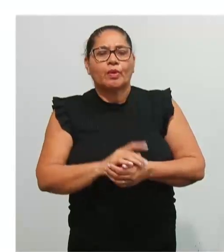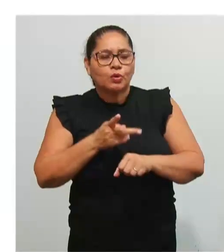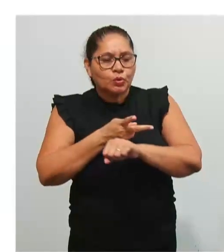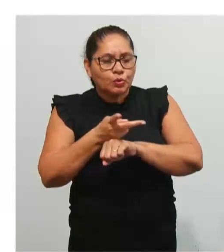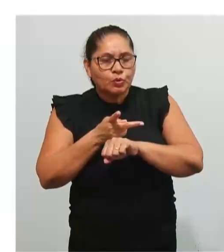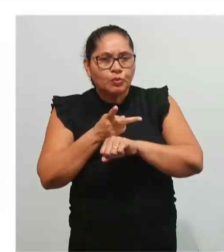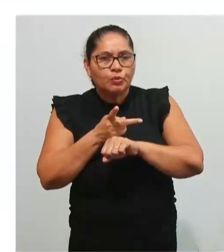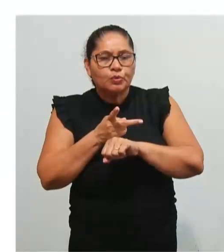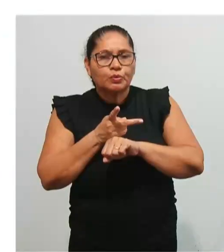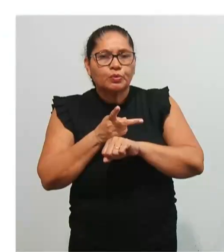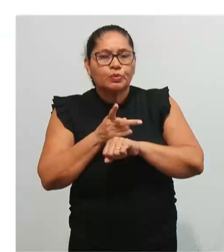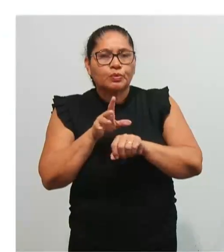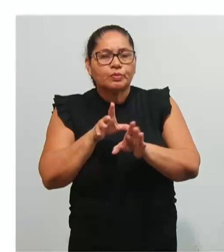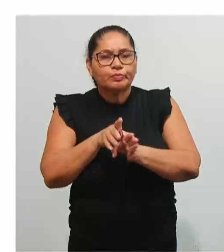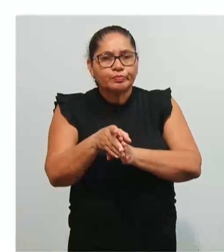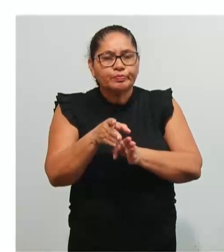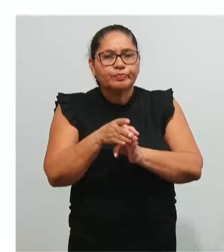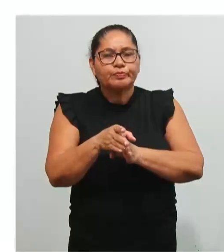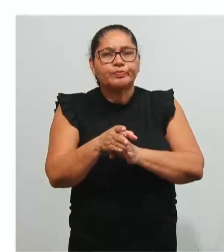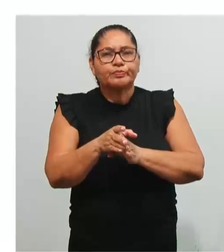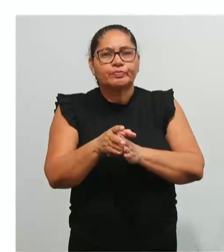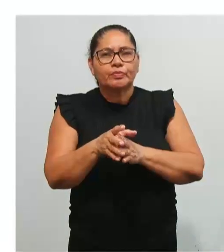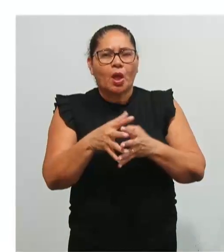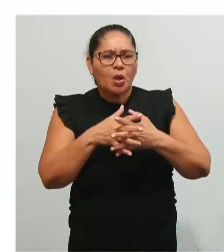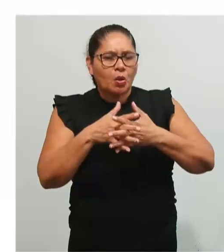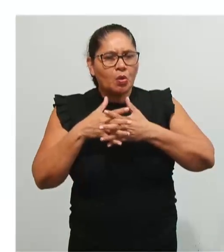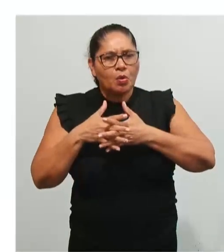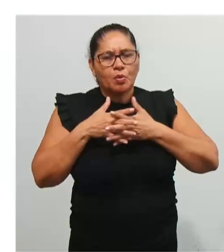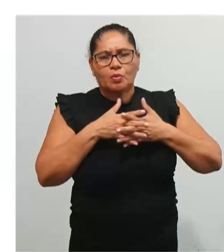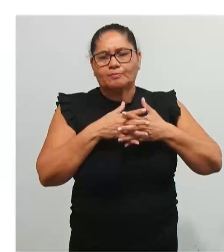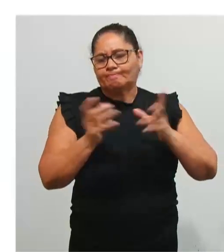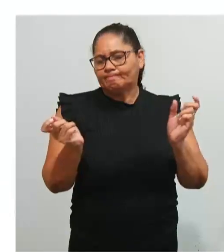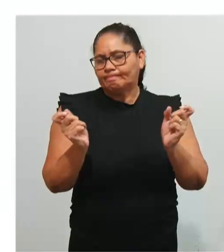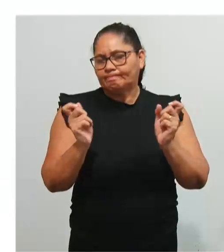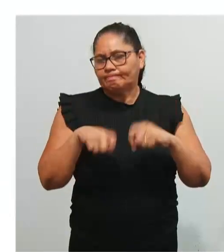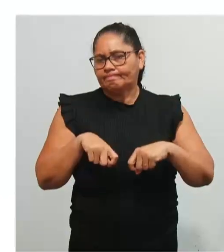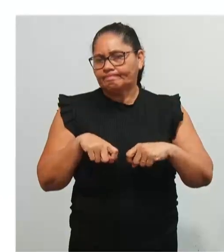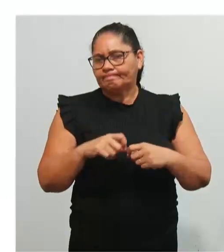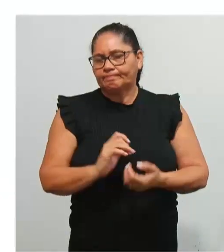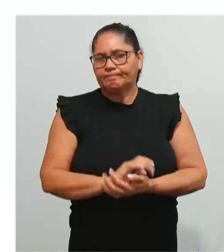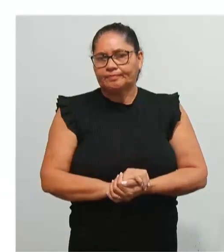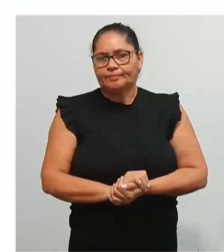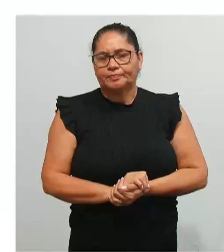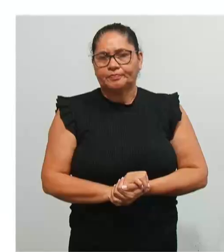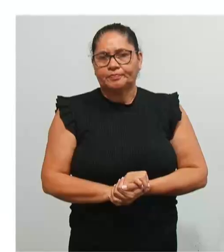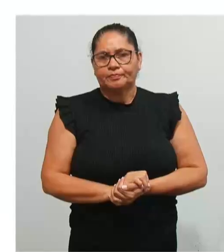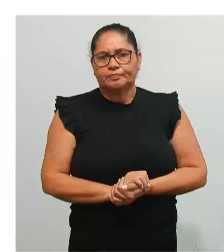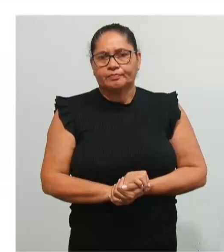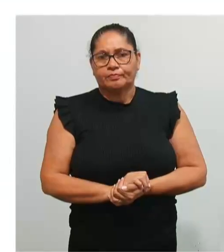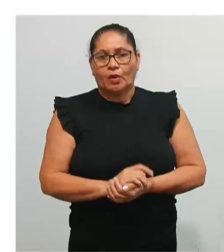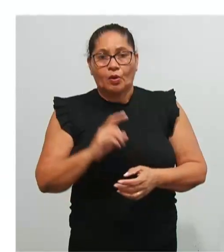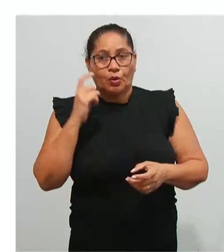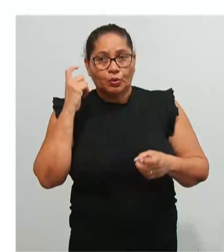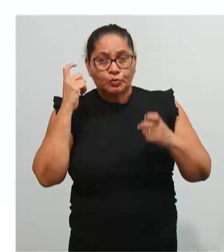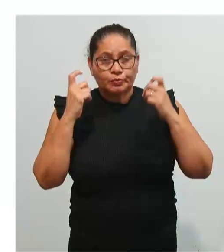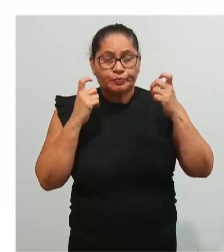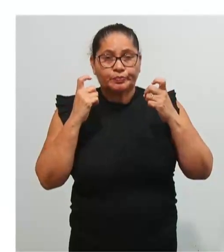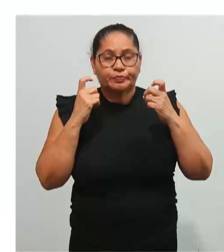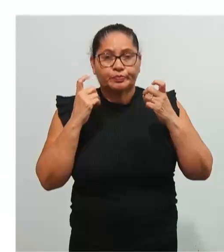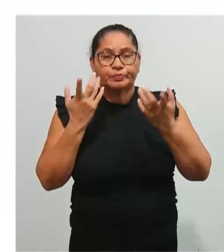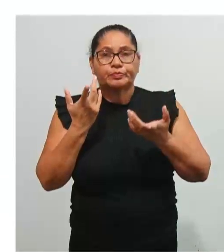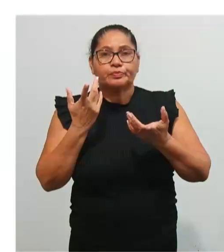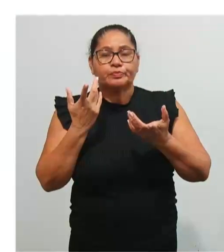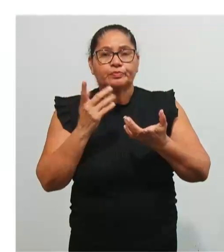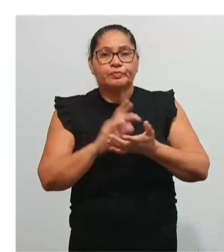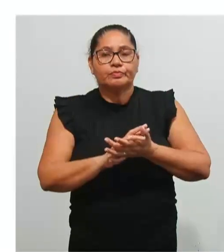conciliar interesses, reduzir atritos e aumentar a governabilidade. A expressão clientelismo